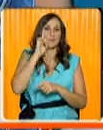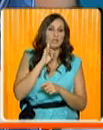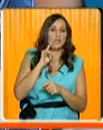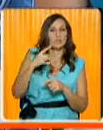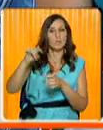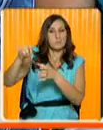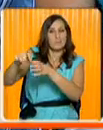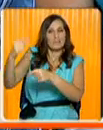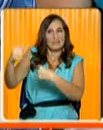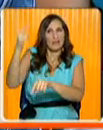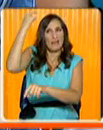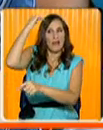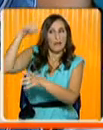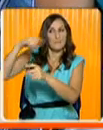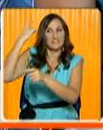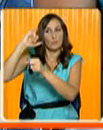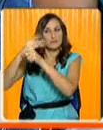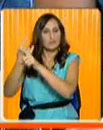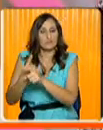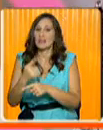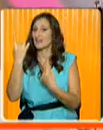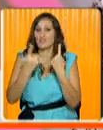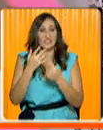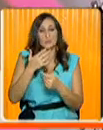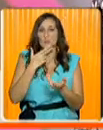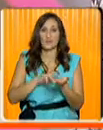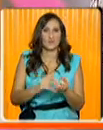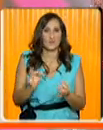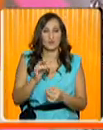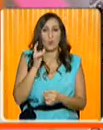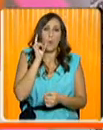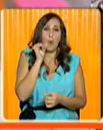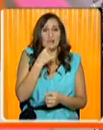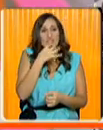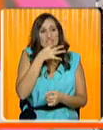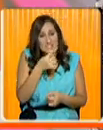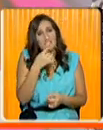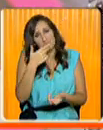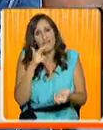têm outra coisa, não é? Exato. E não é verdade. Às vezes não é. Só que eu